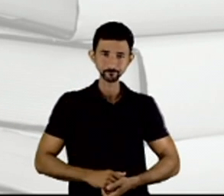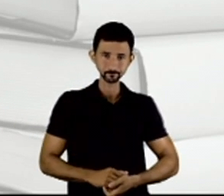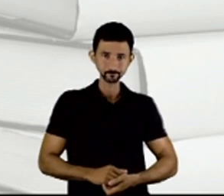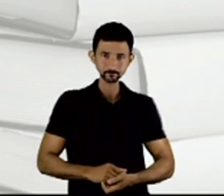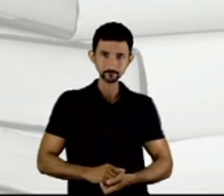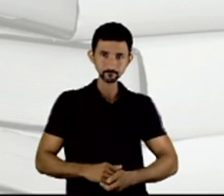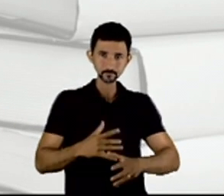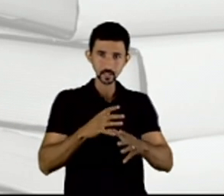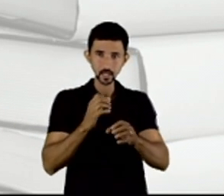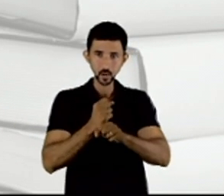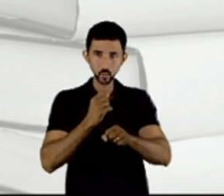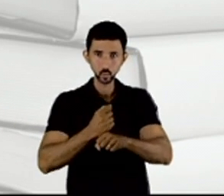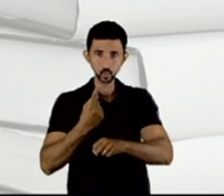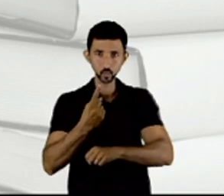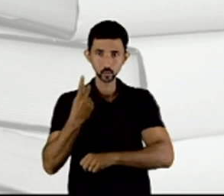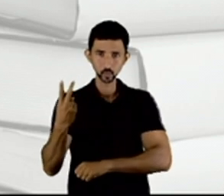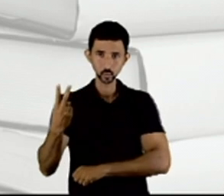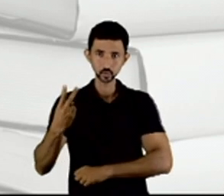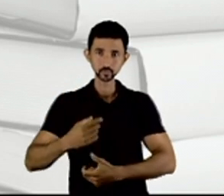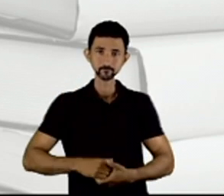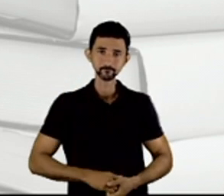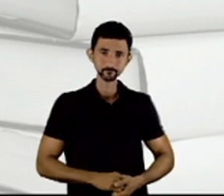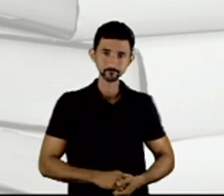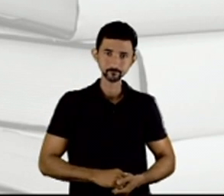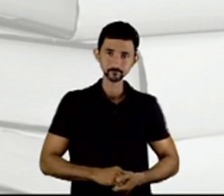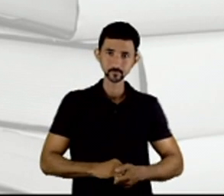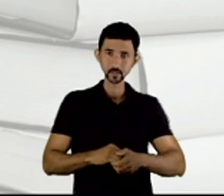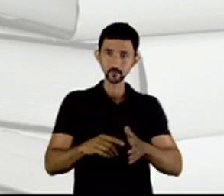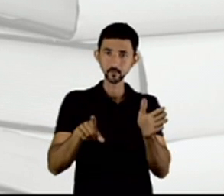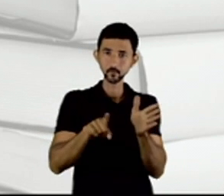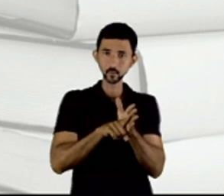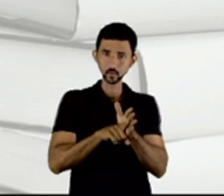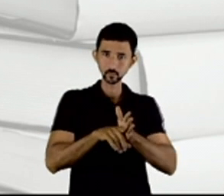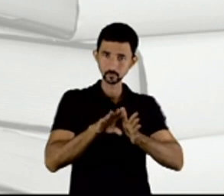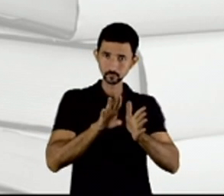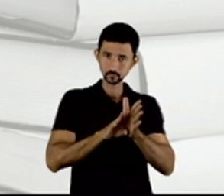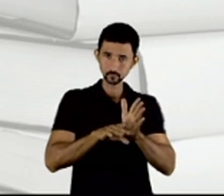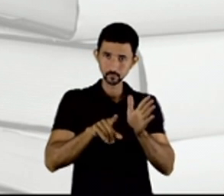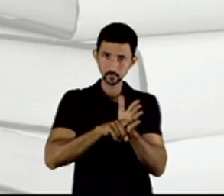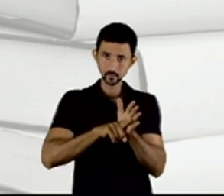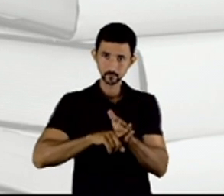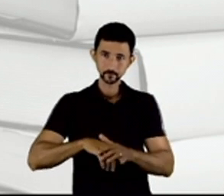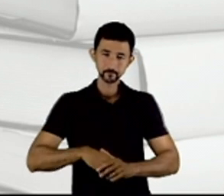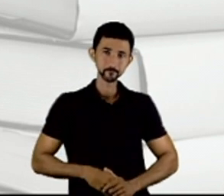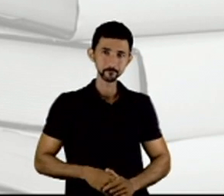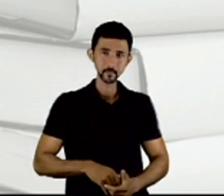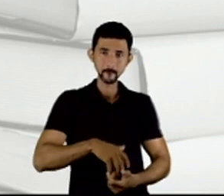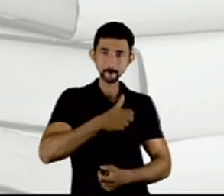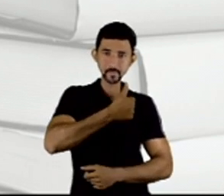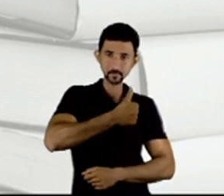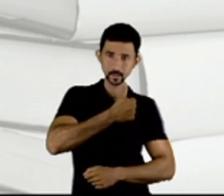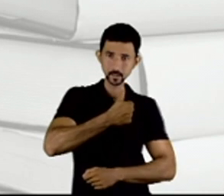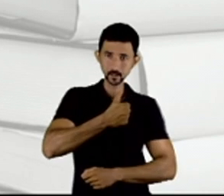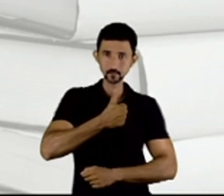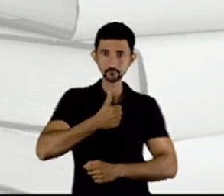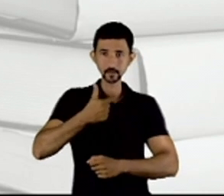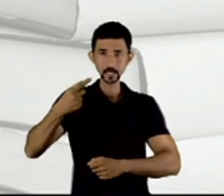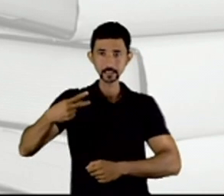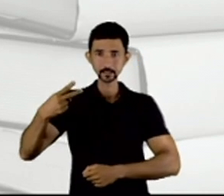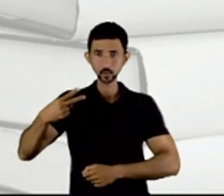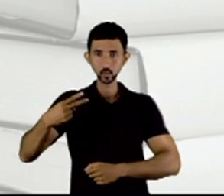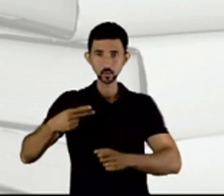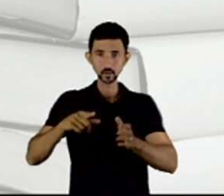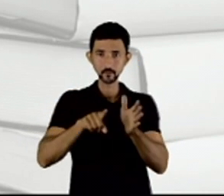Essa segunda equação aí. Então, nós vamos subtrair a primeira equação da segunda.